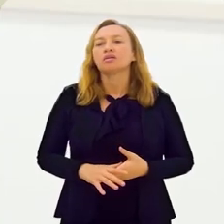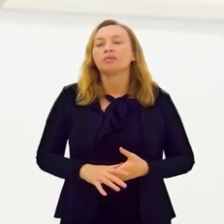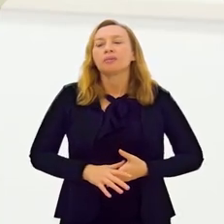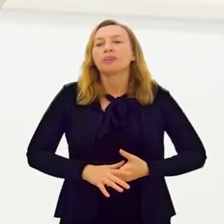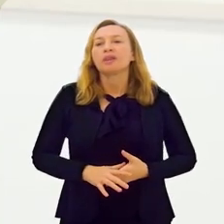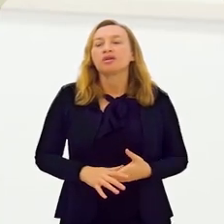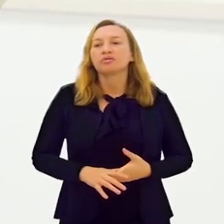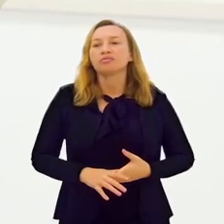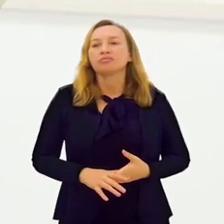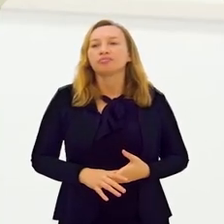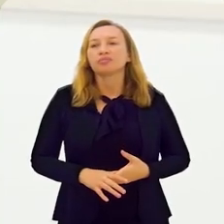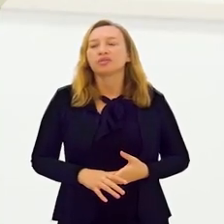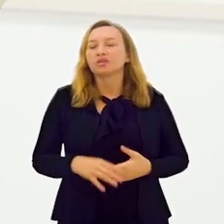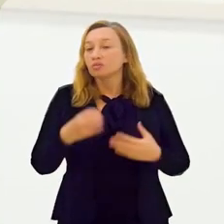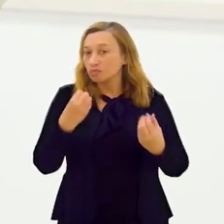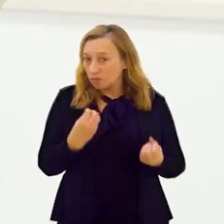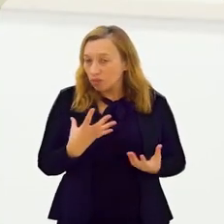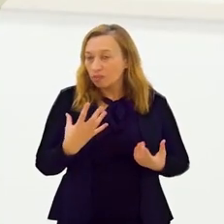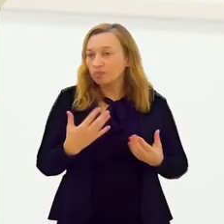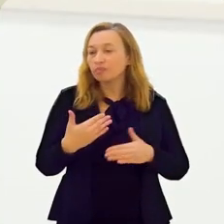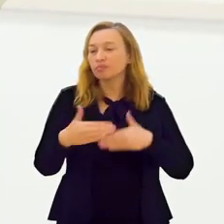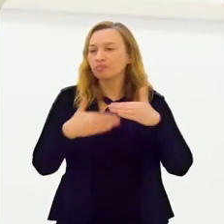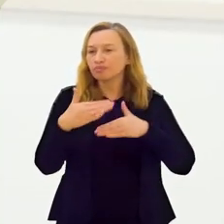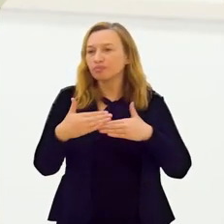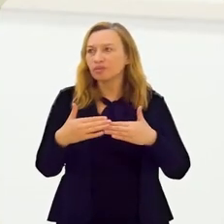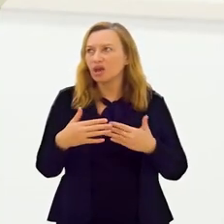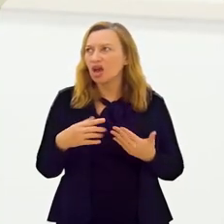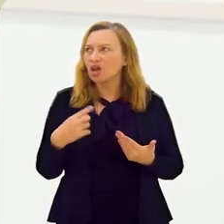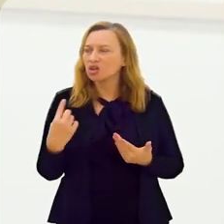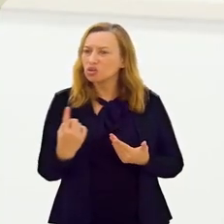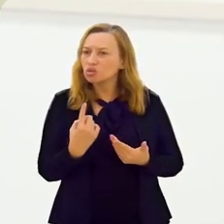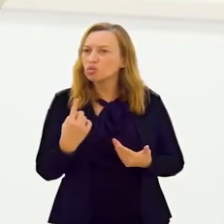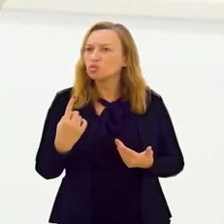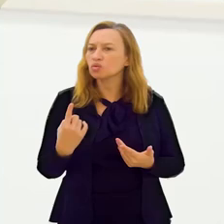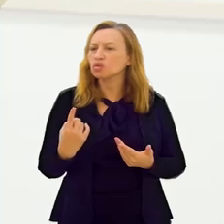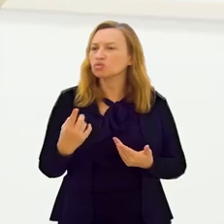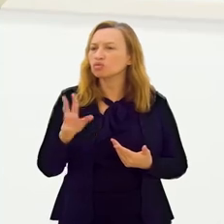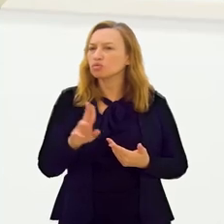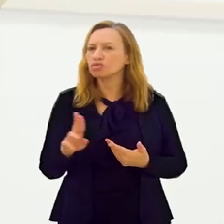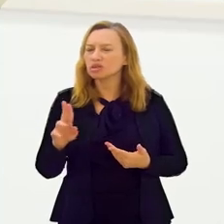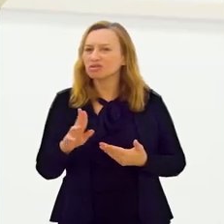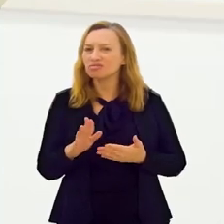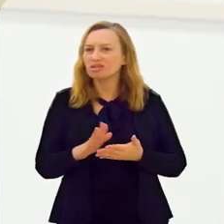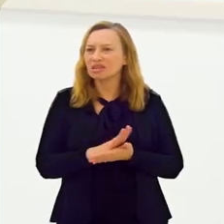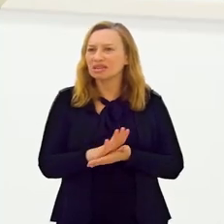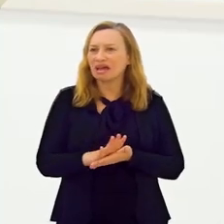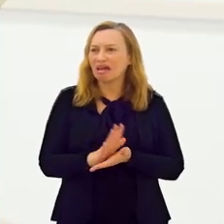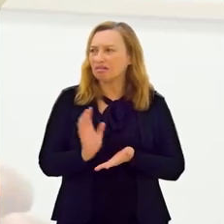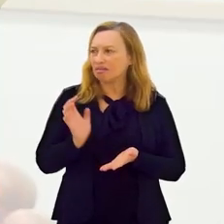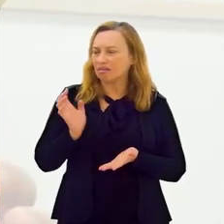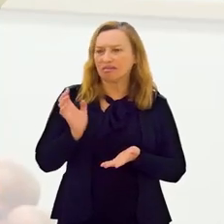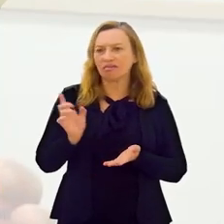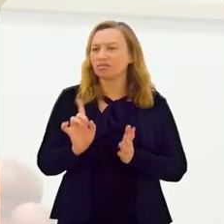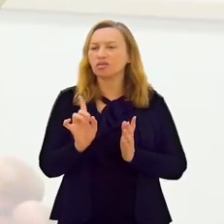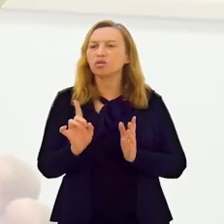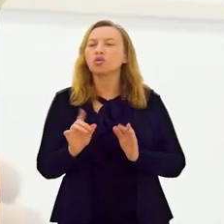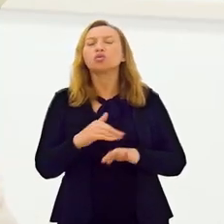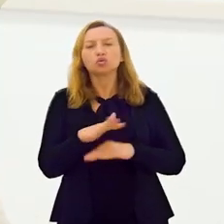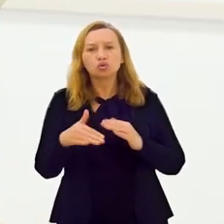tempo, certo? E isso está sendo uma repercussão incrível. E nós não estamos usando nenhuma